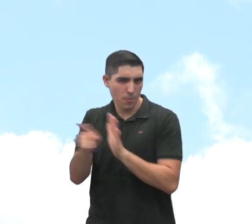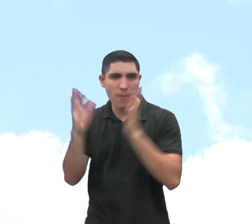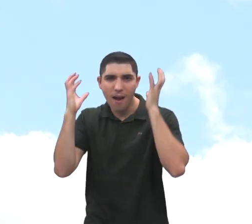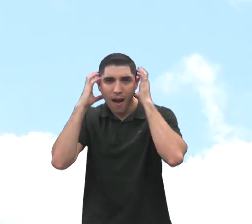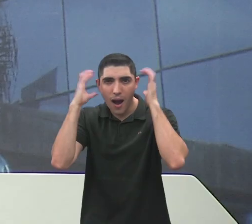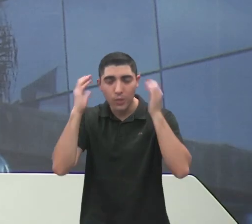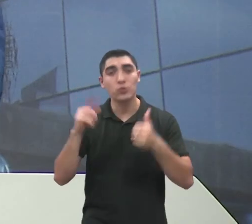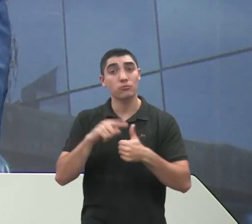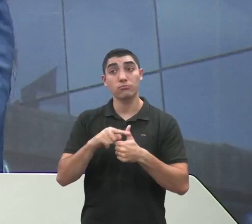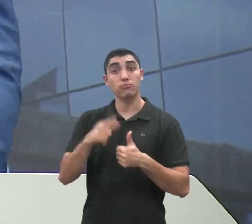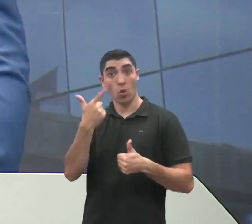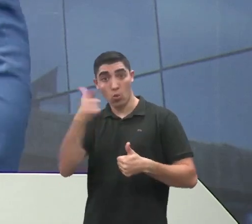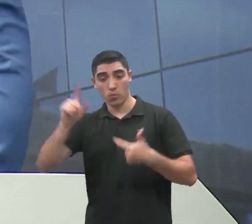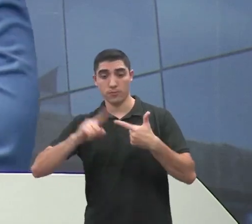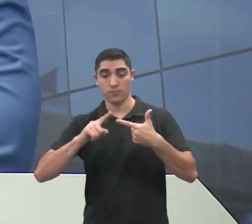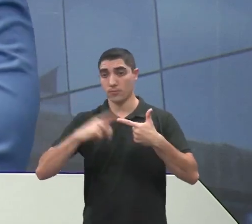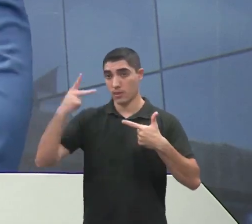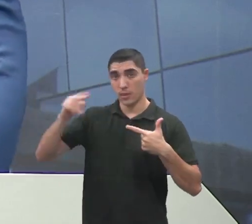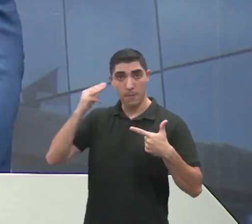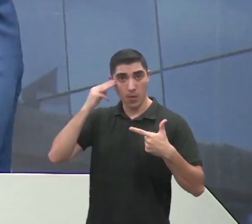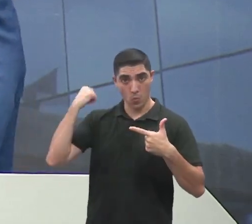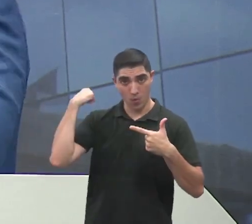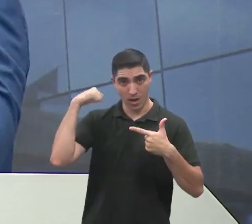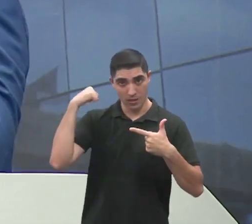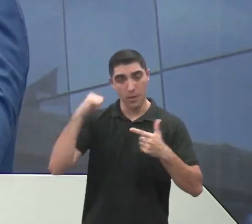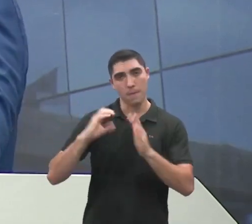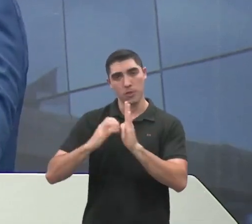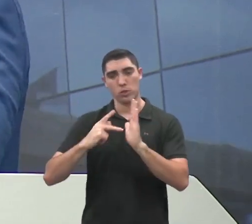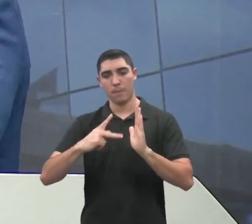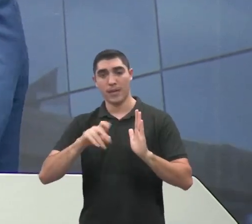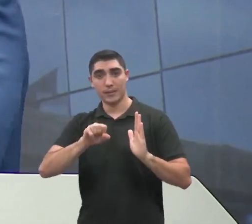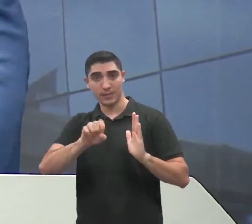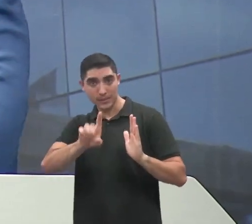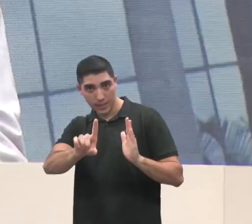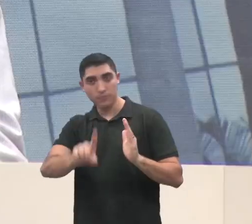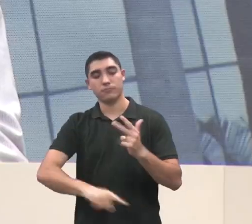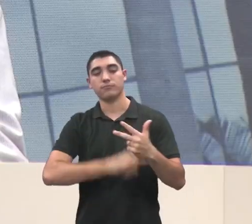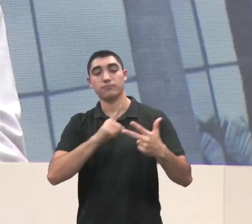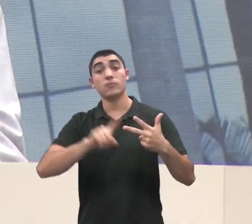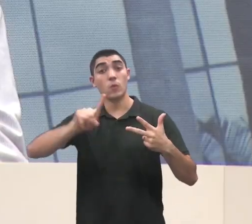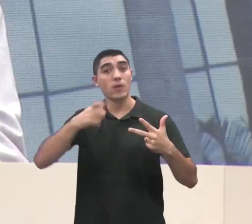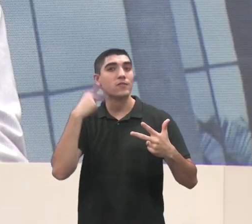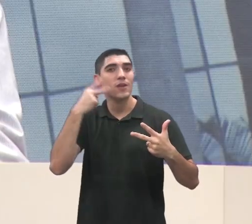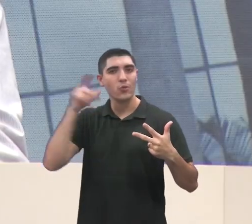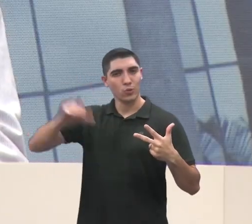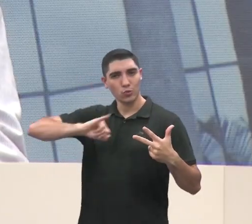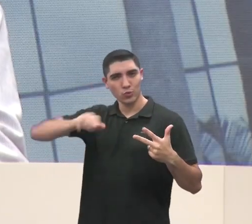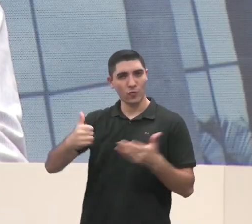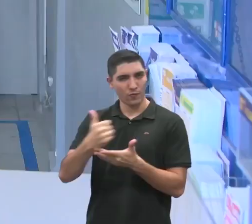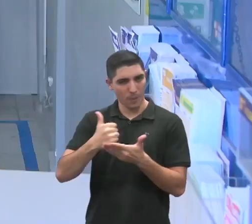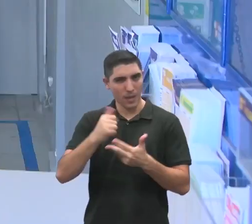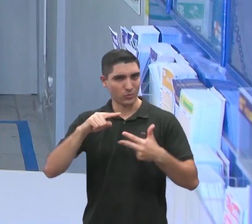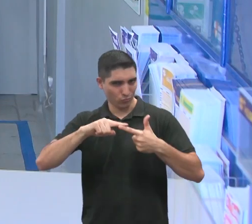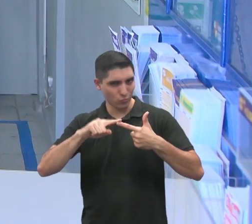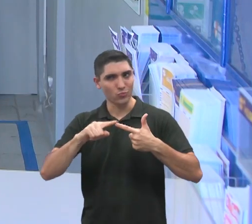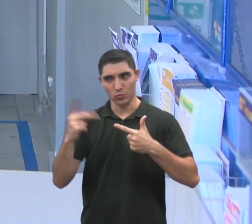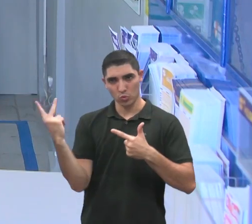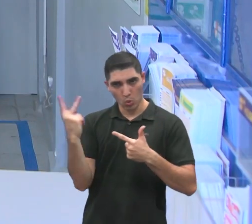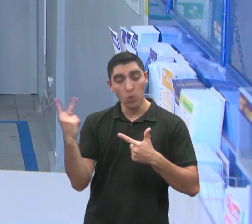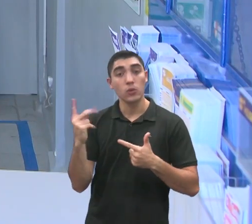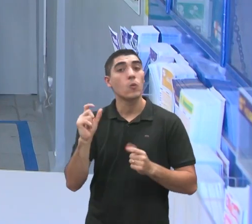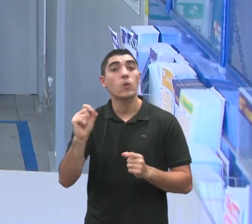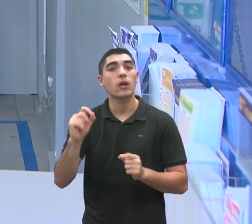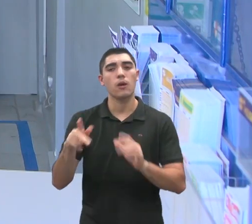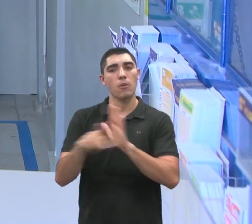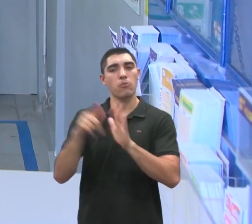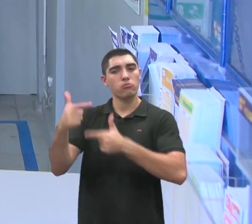no município; de autoria do vereador Marcão da Academia, do PSD, e do ex-vereador Júnior da Farmácia, que dispõe sobre a